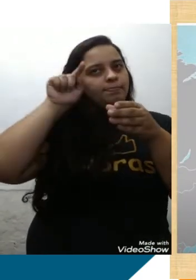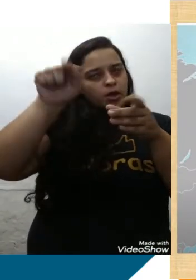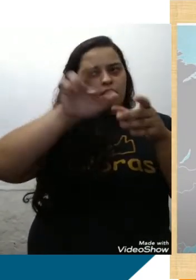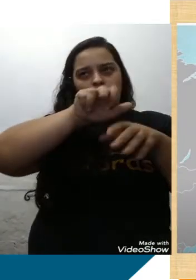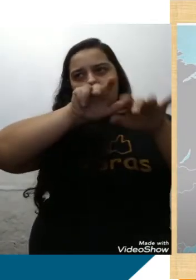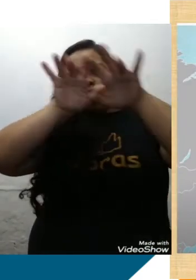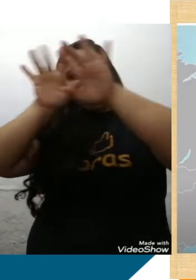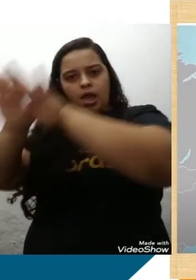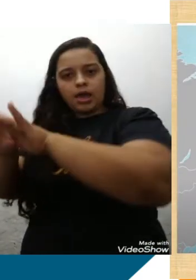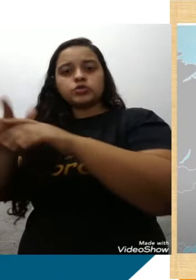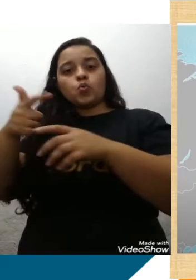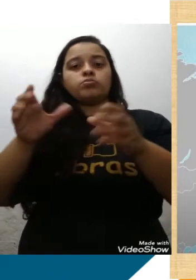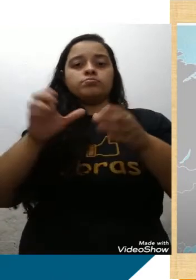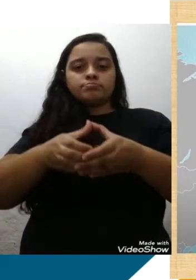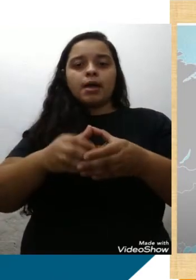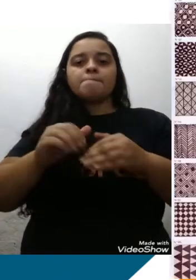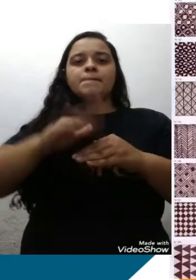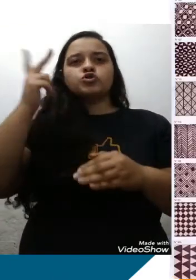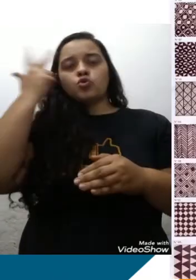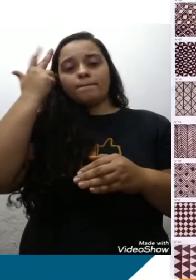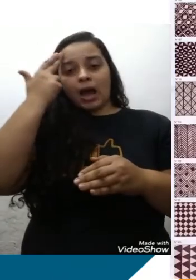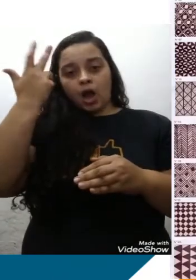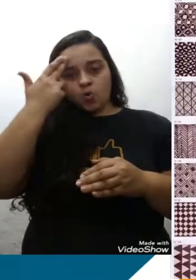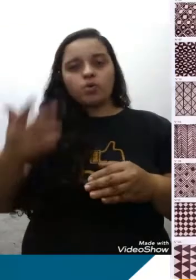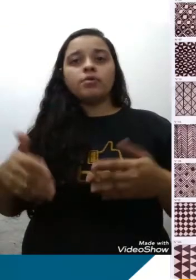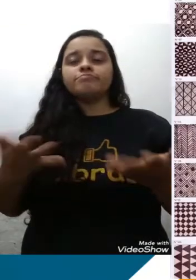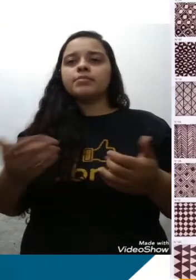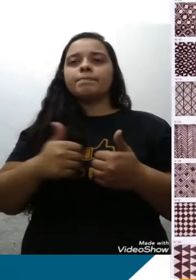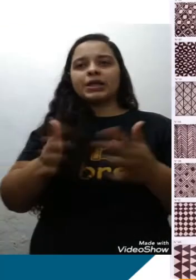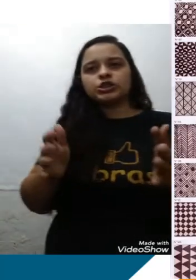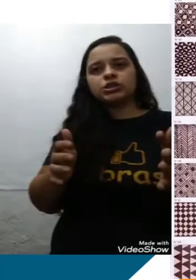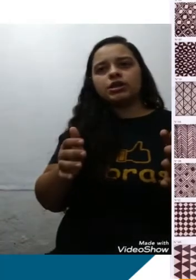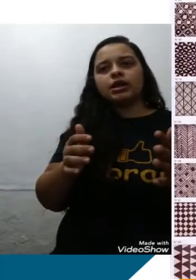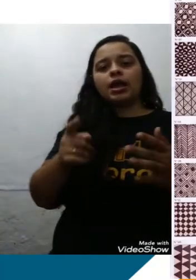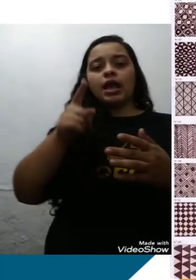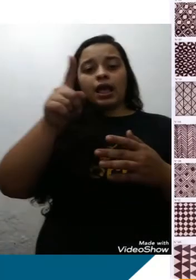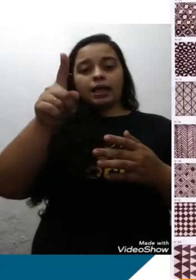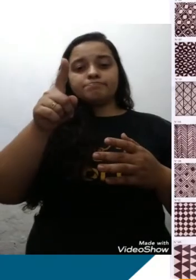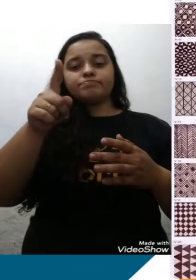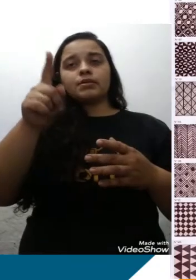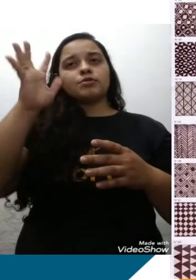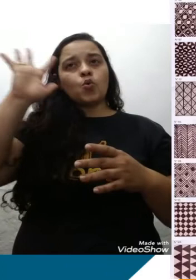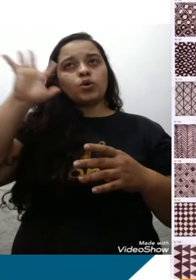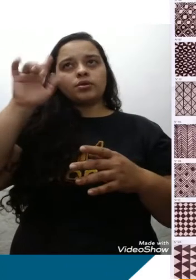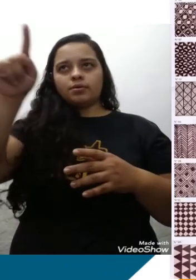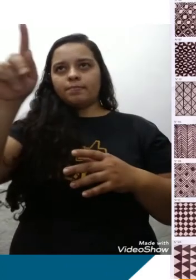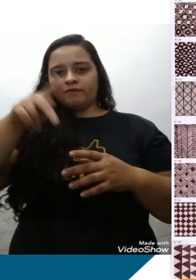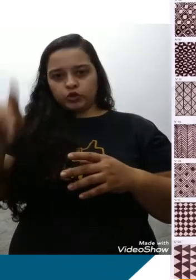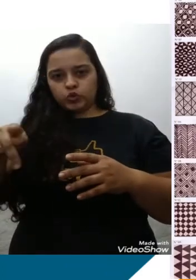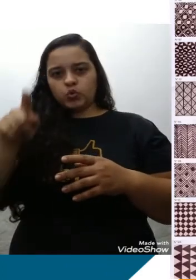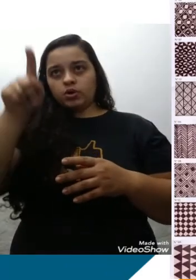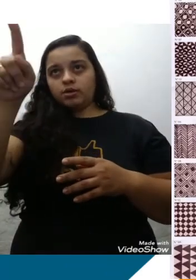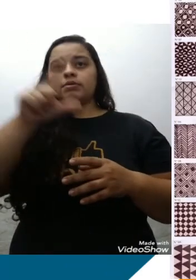antecedentes, né, dos indígenas modernos. A partir, né, dessa teoria desenvolvida pelo professor